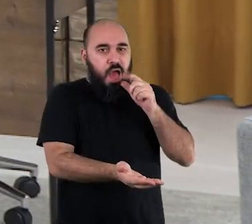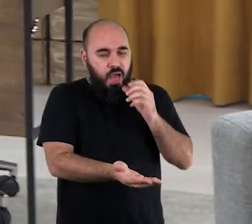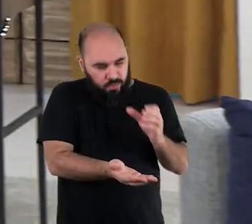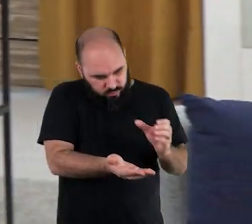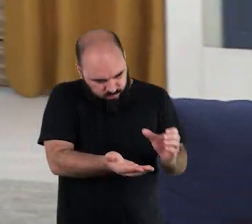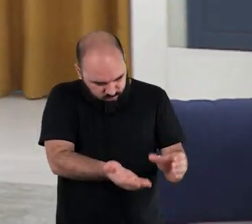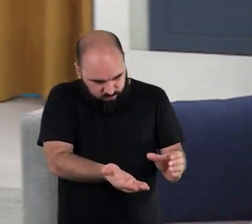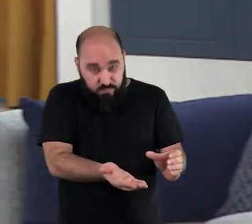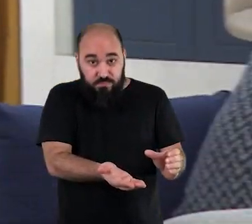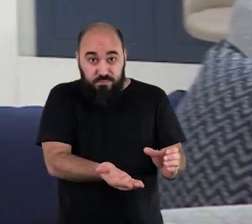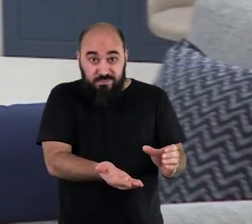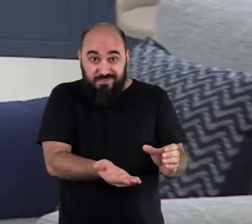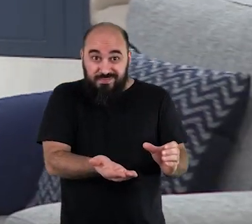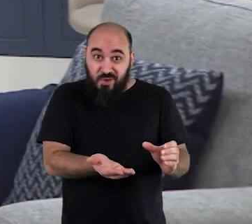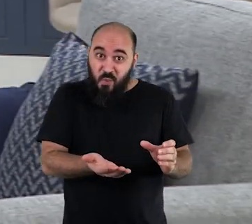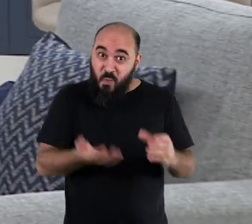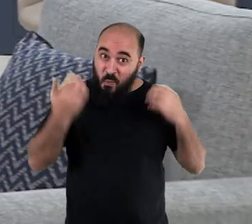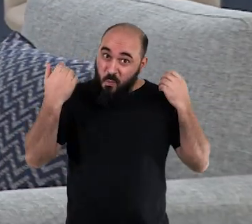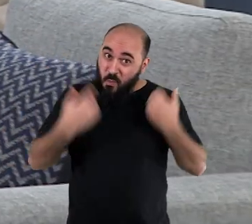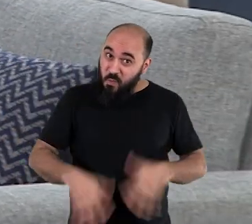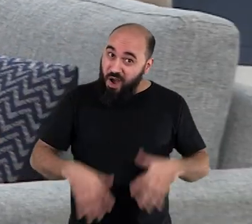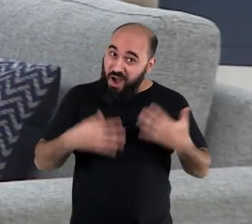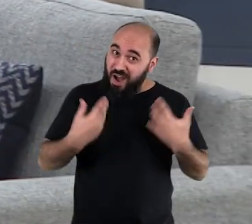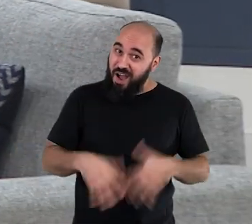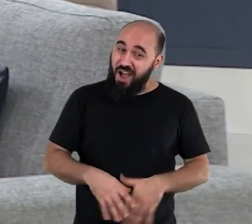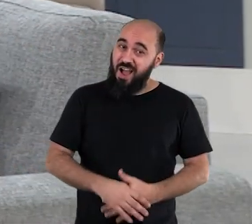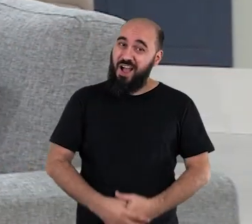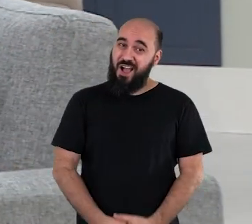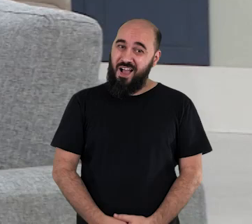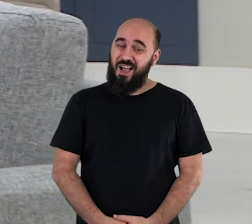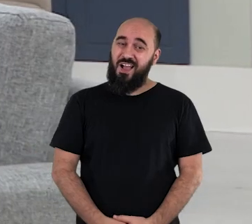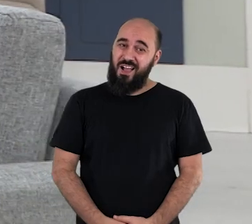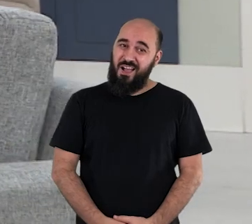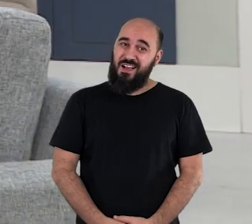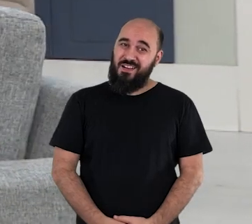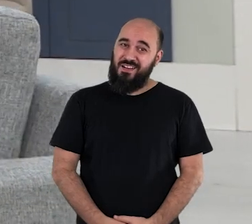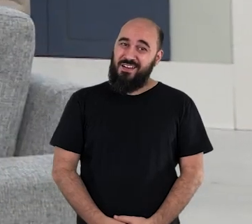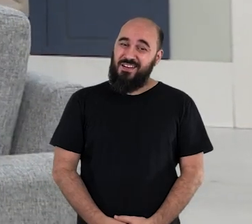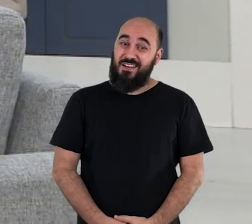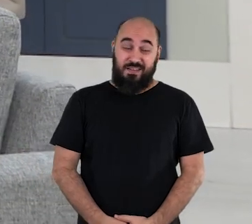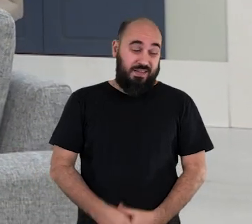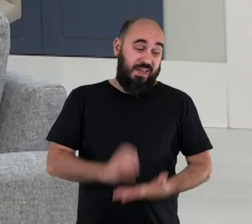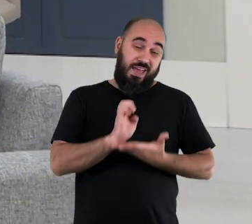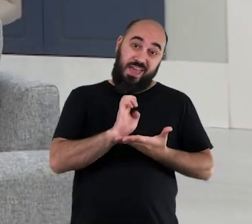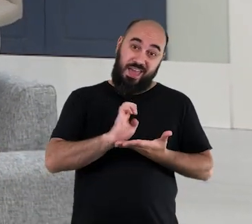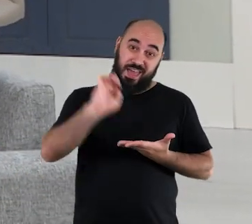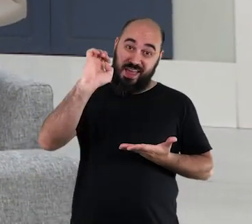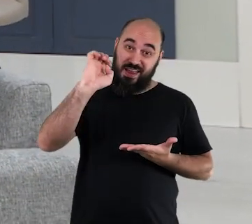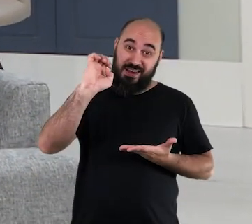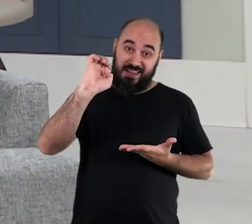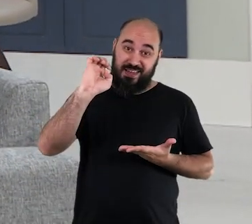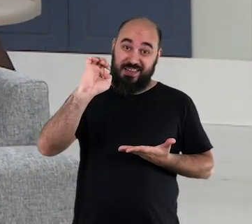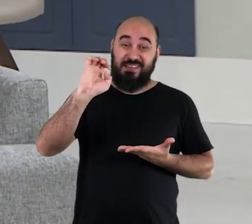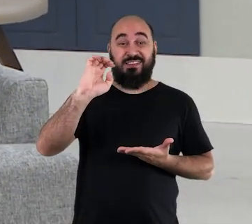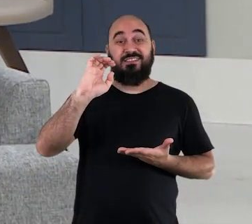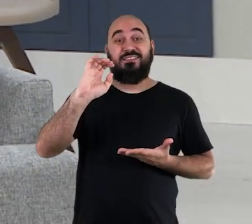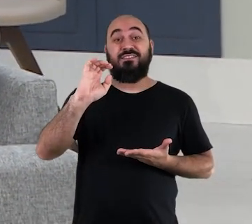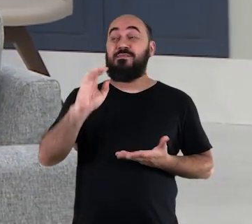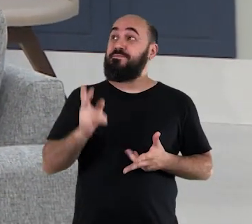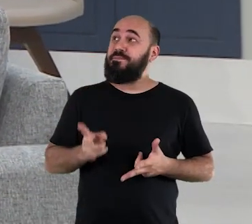para você e um pouco de água para você. Em outras palavras, Elias, Deus não abandonou